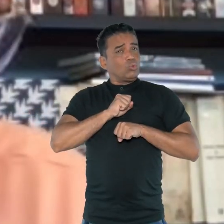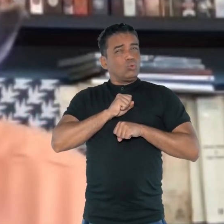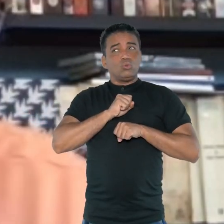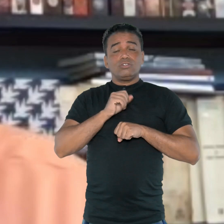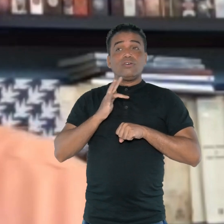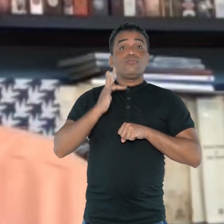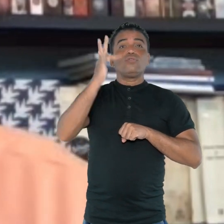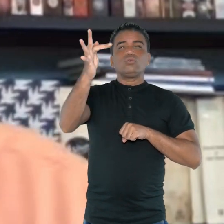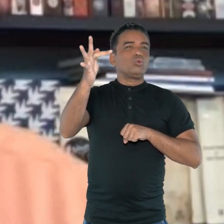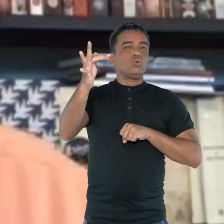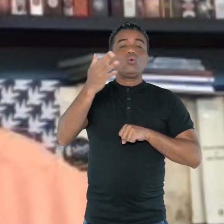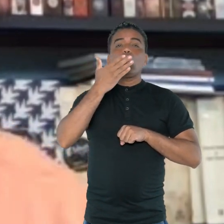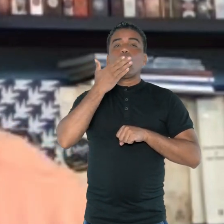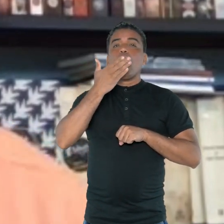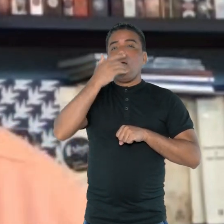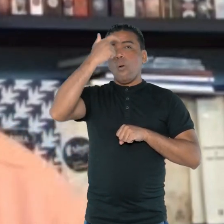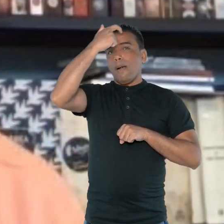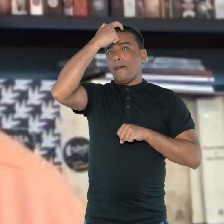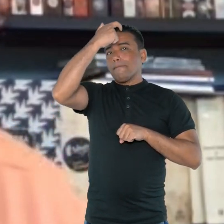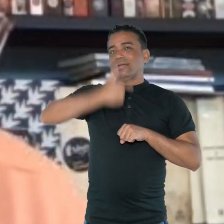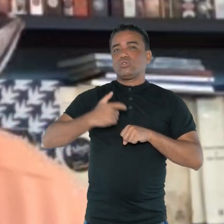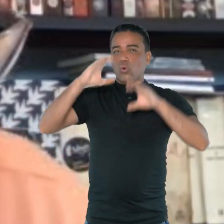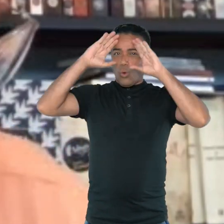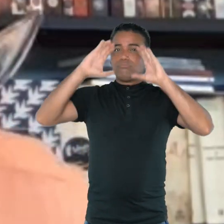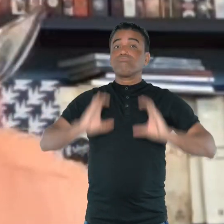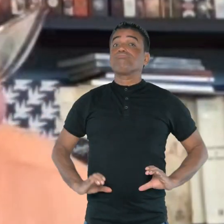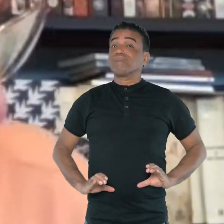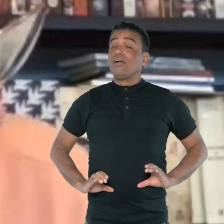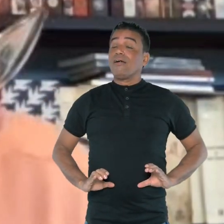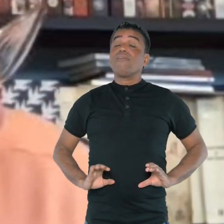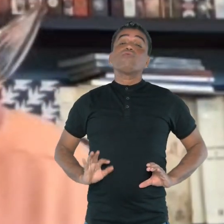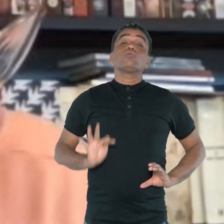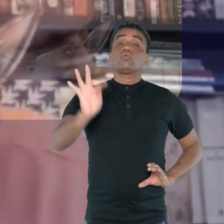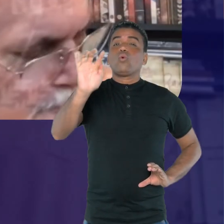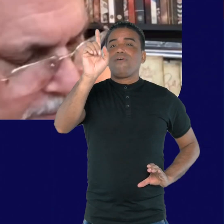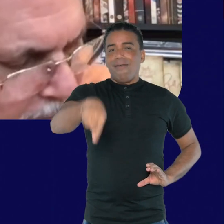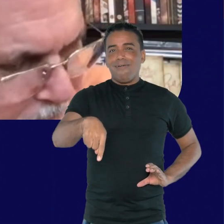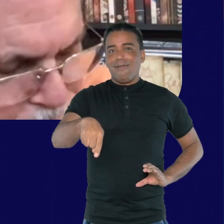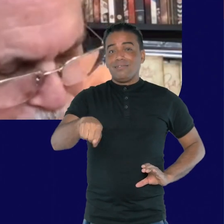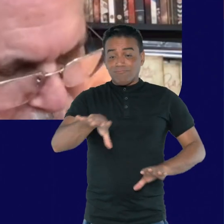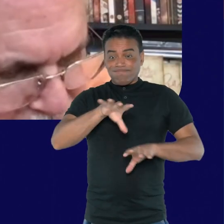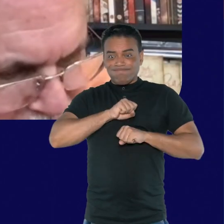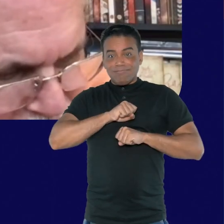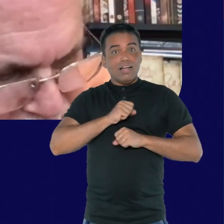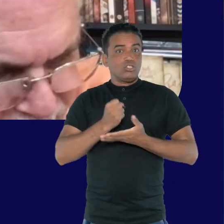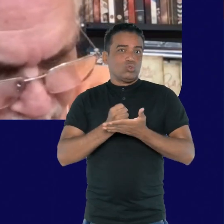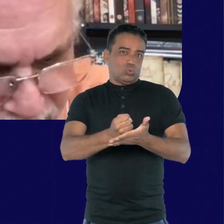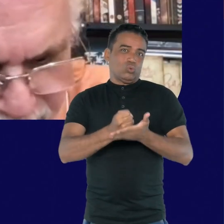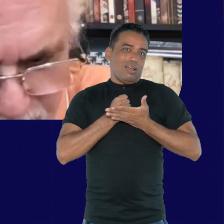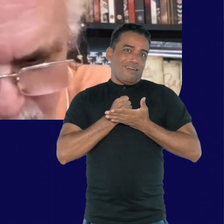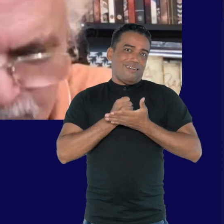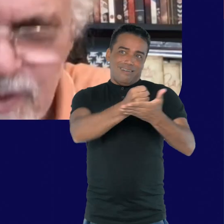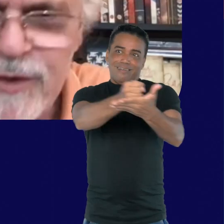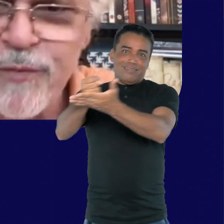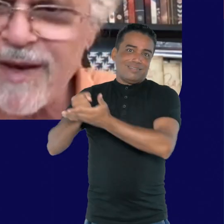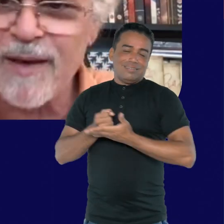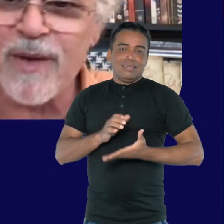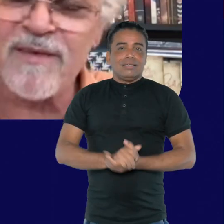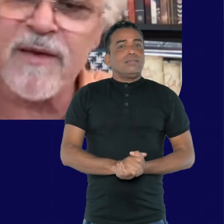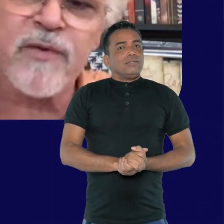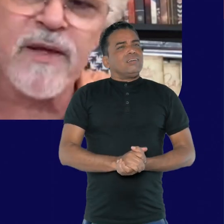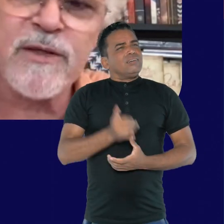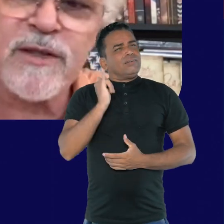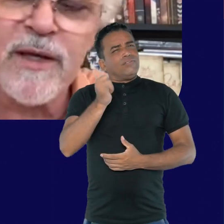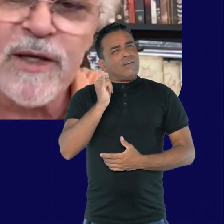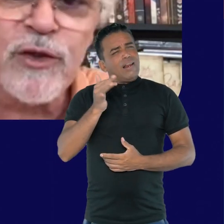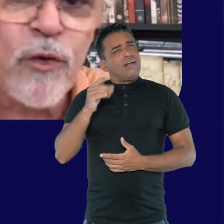vai ser. Eu até havia dito que ia te falar